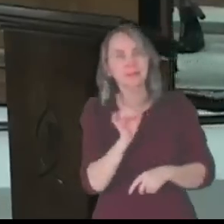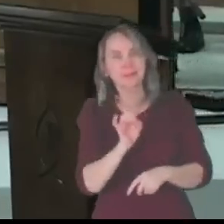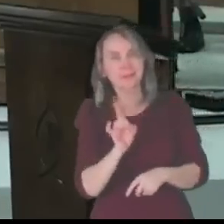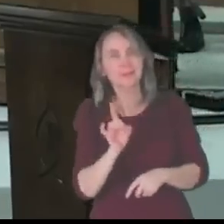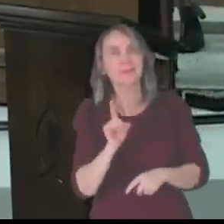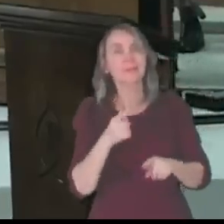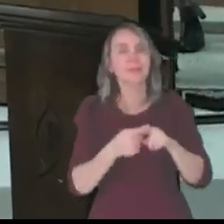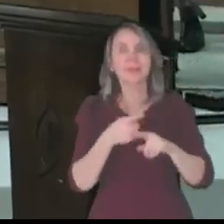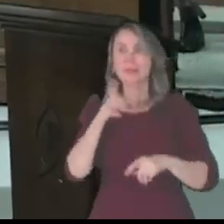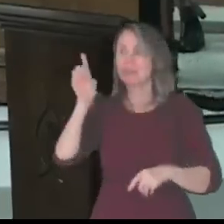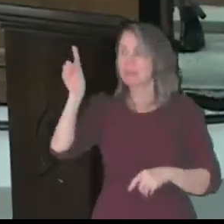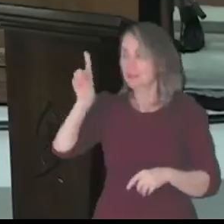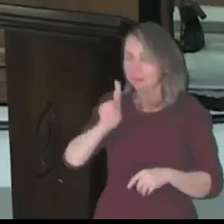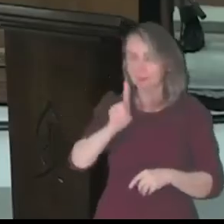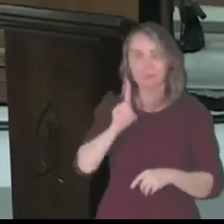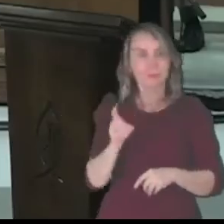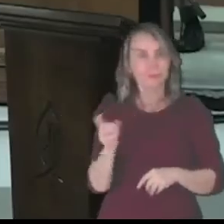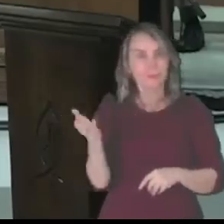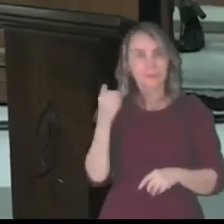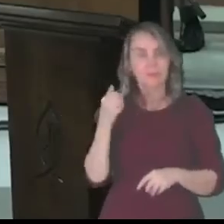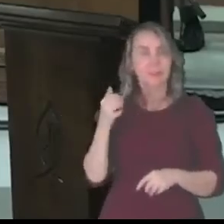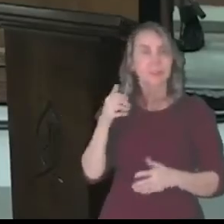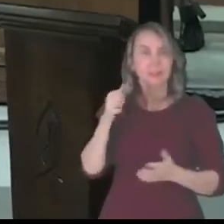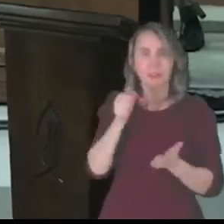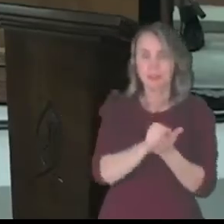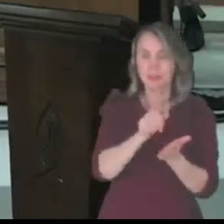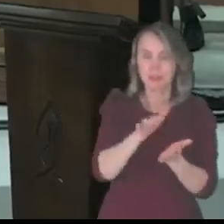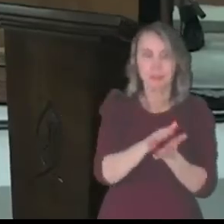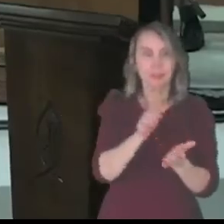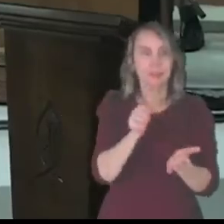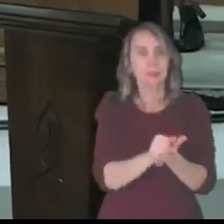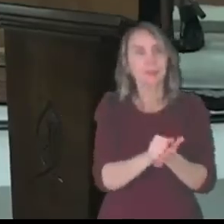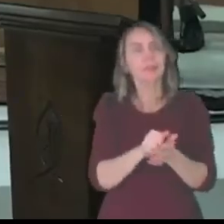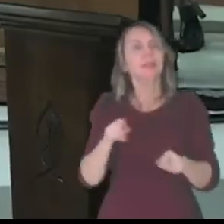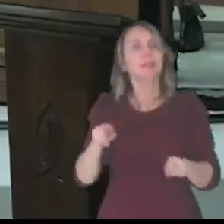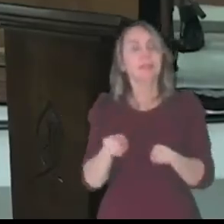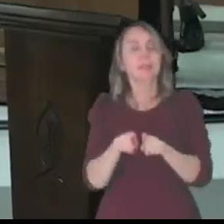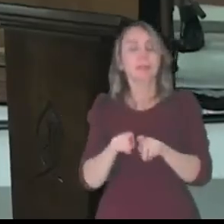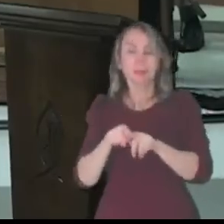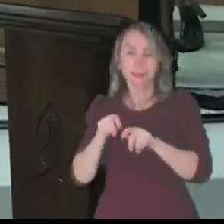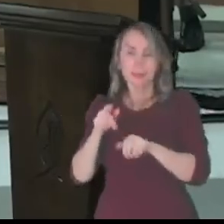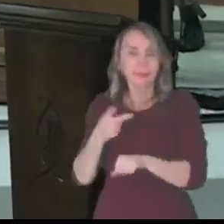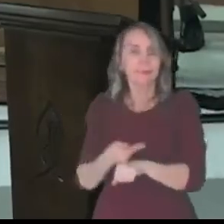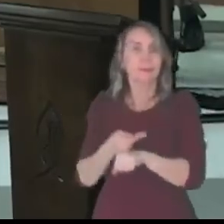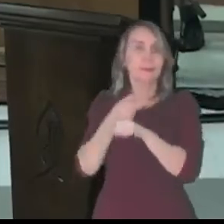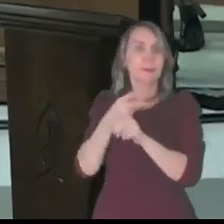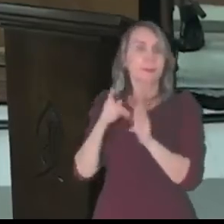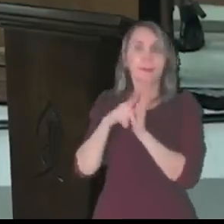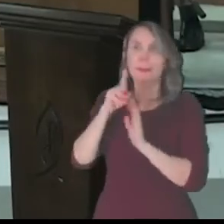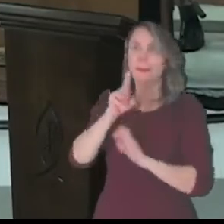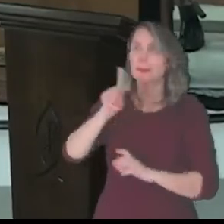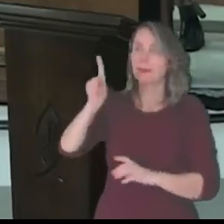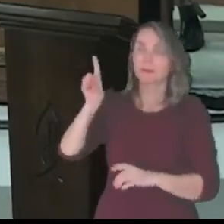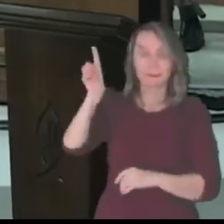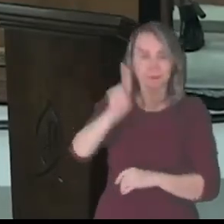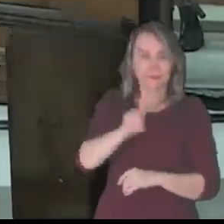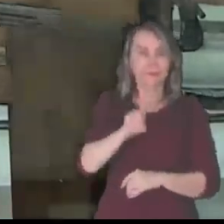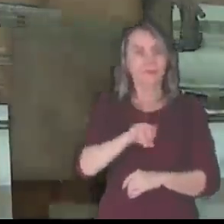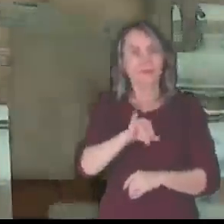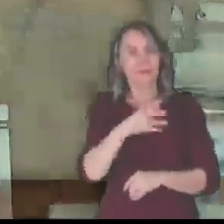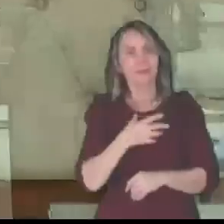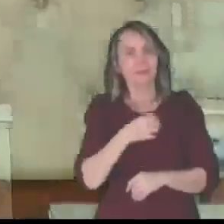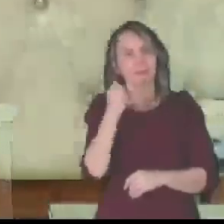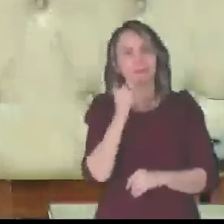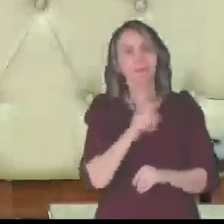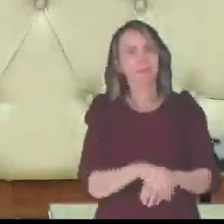virá com Vingança com recompensa de Deus Ele Virá e vos salvará Senhor Jesus